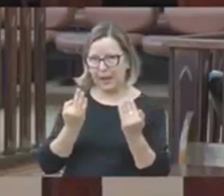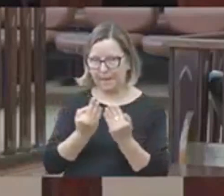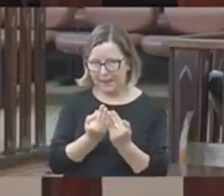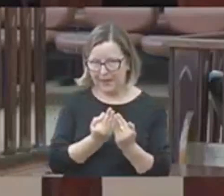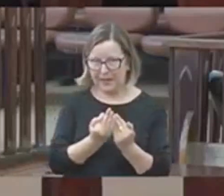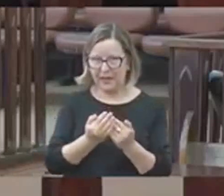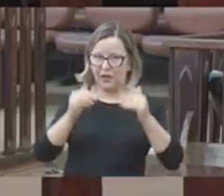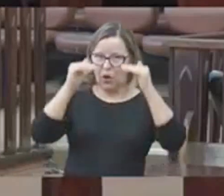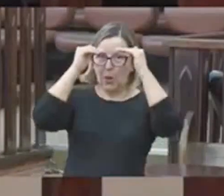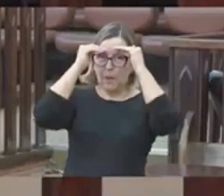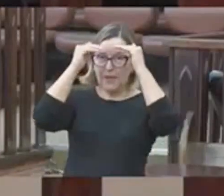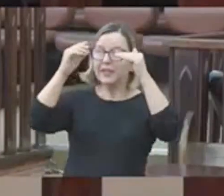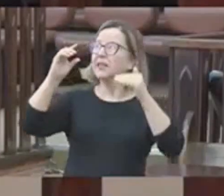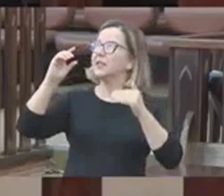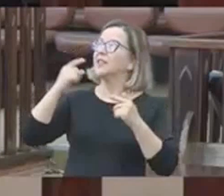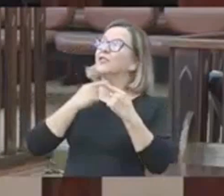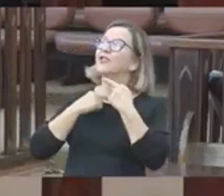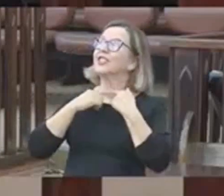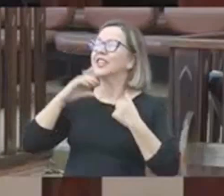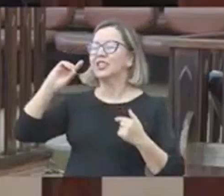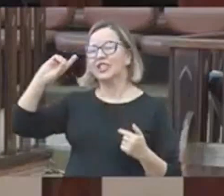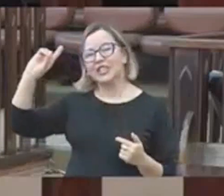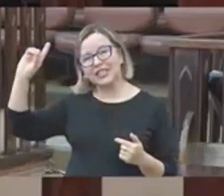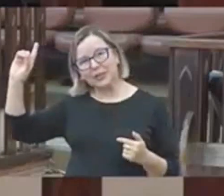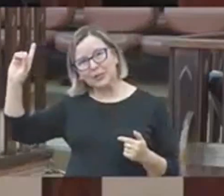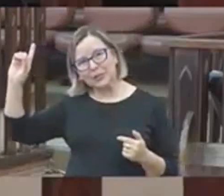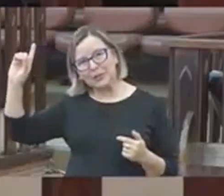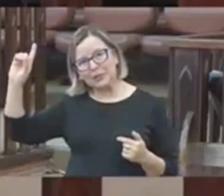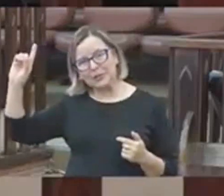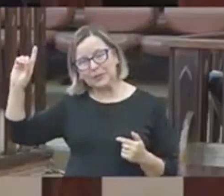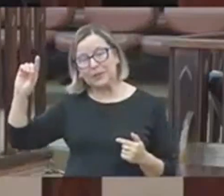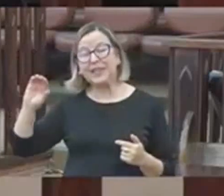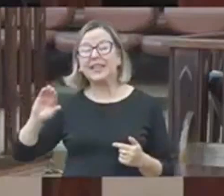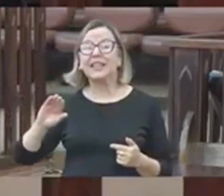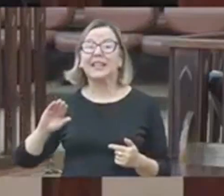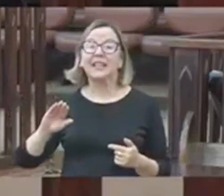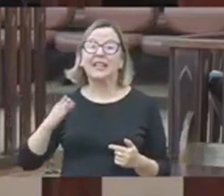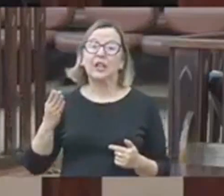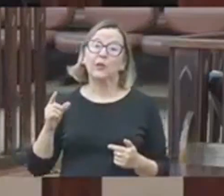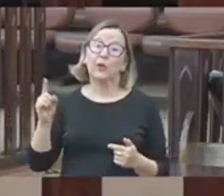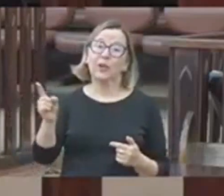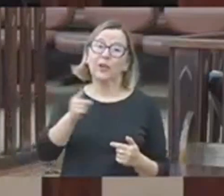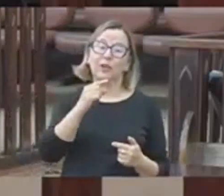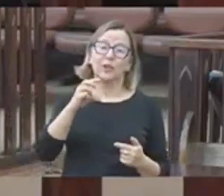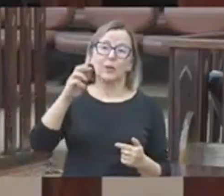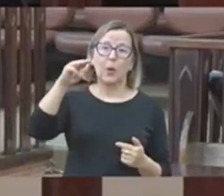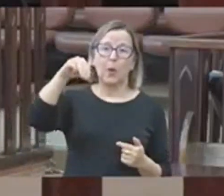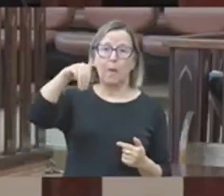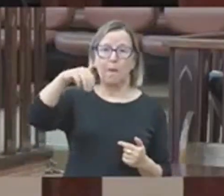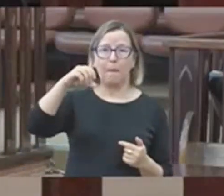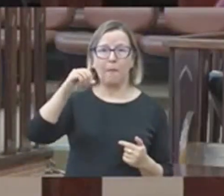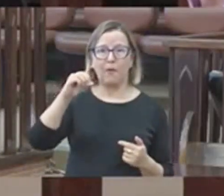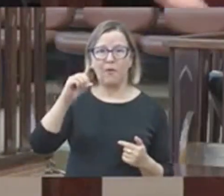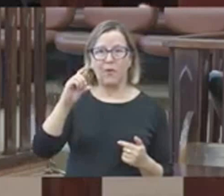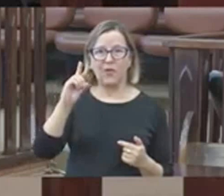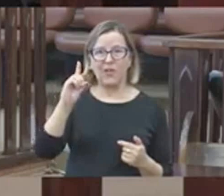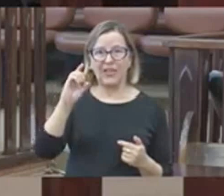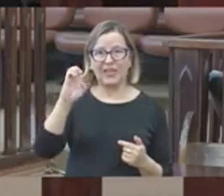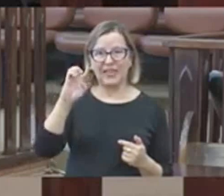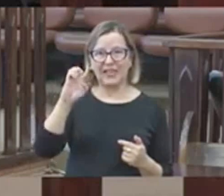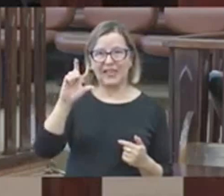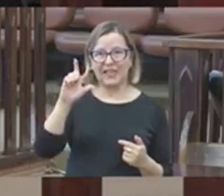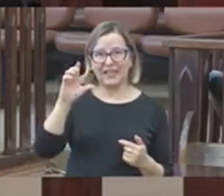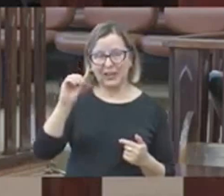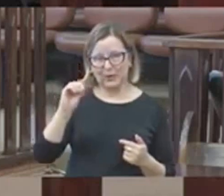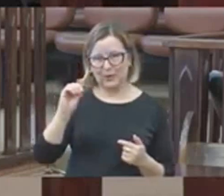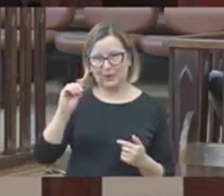Sob a vontade de Deus. E sabe qual que é o modelo, irmãos? É Jesus Cristo. Assim como Ele amou a igreja e